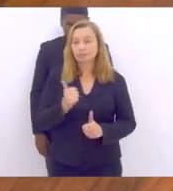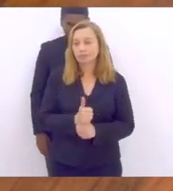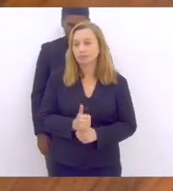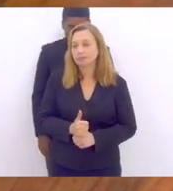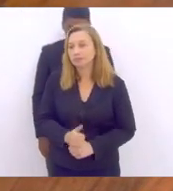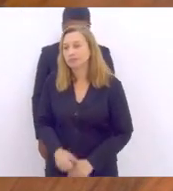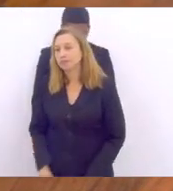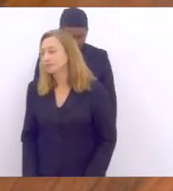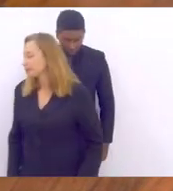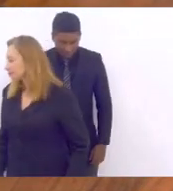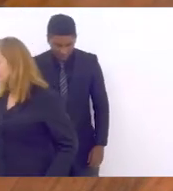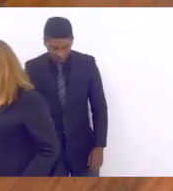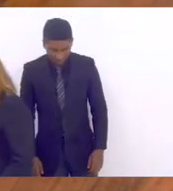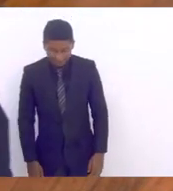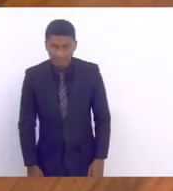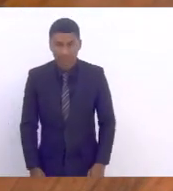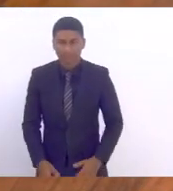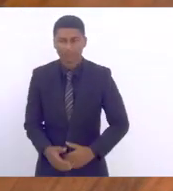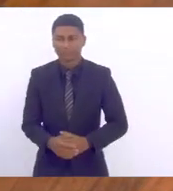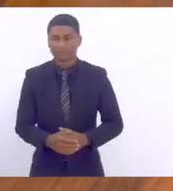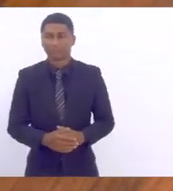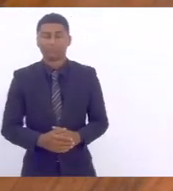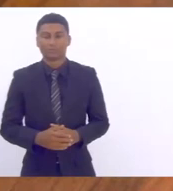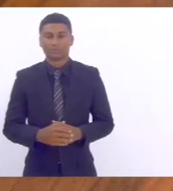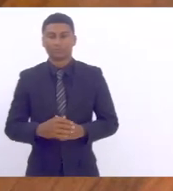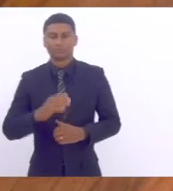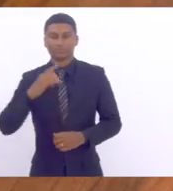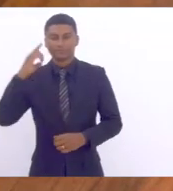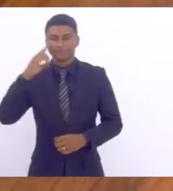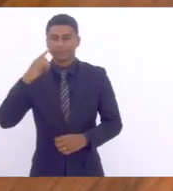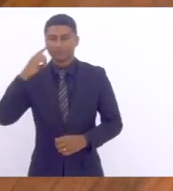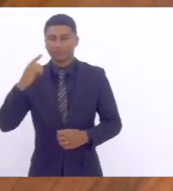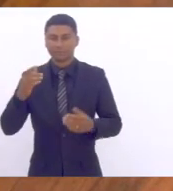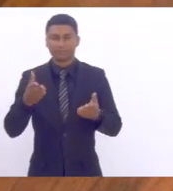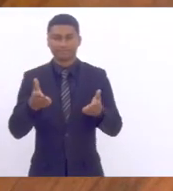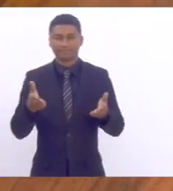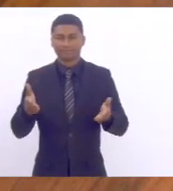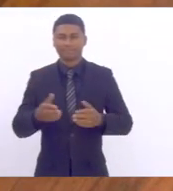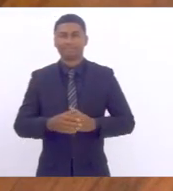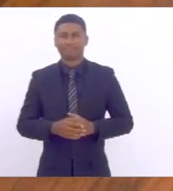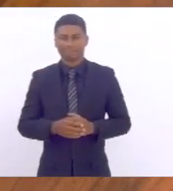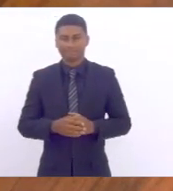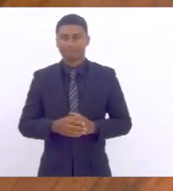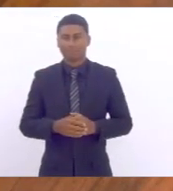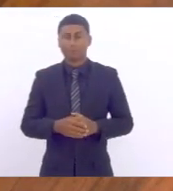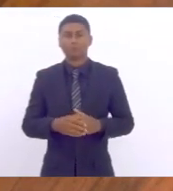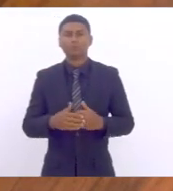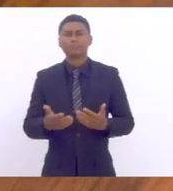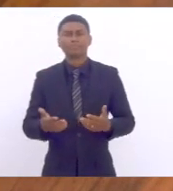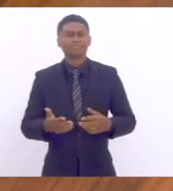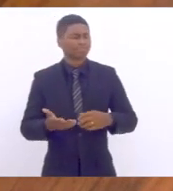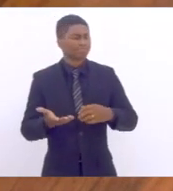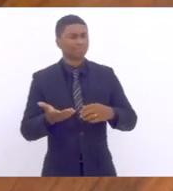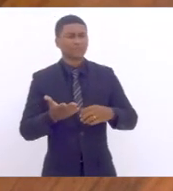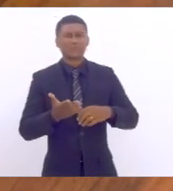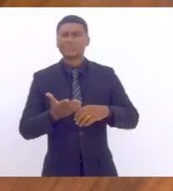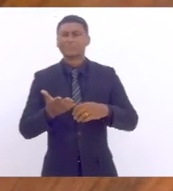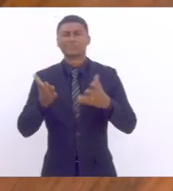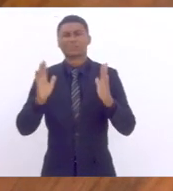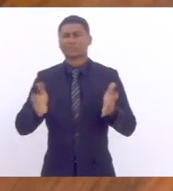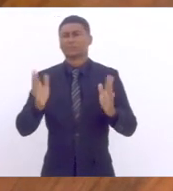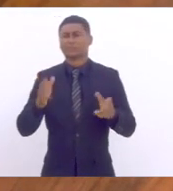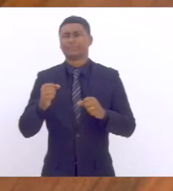Damus, da Tribuna do Advogado. Quer dizer, há quanto tempo, né,